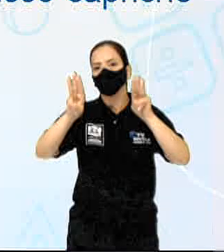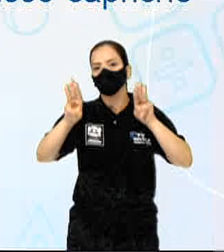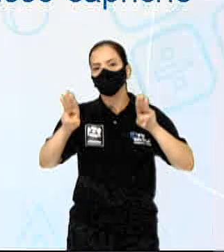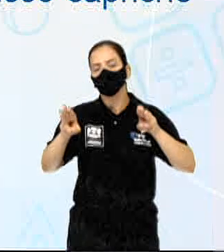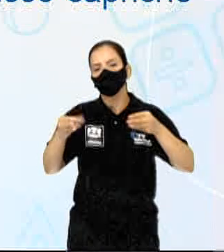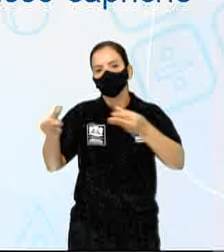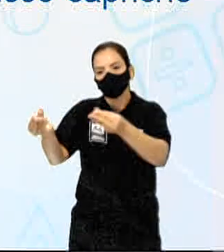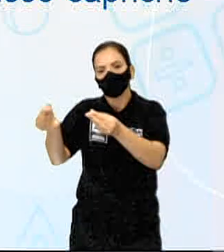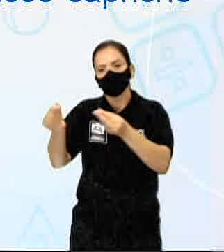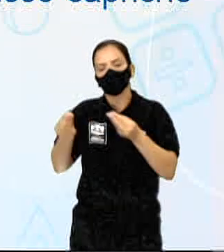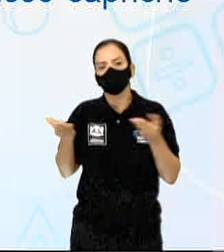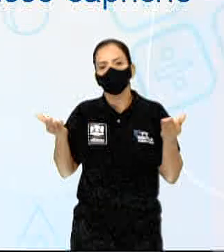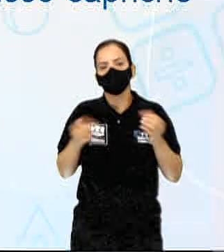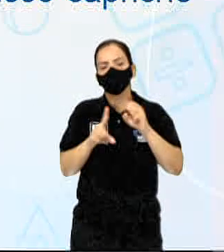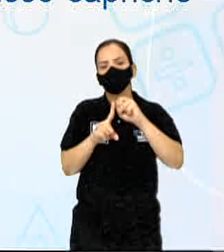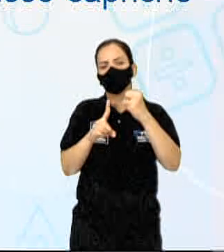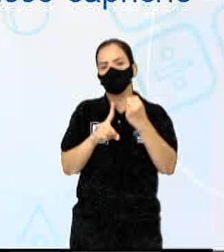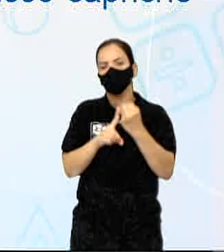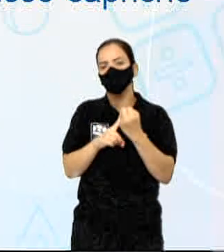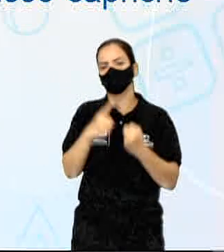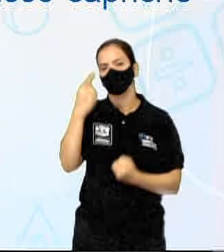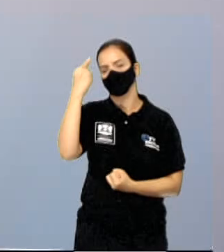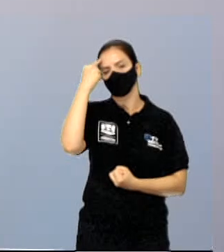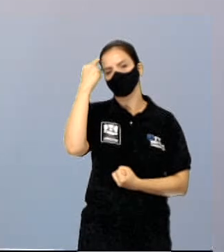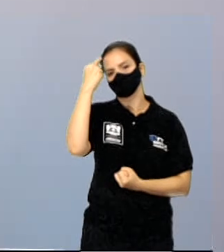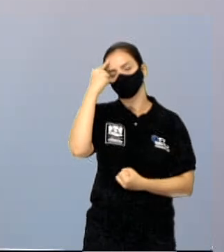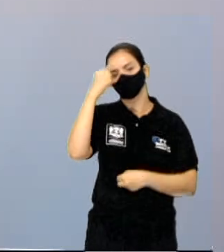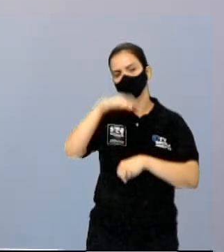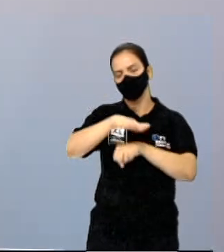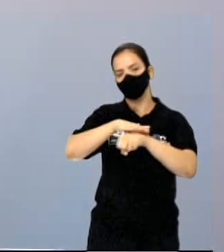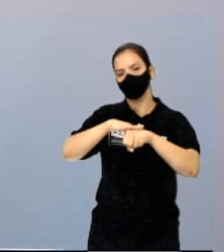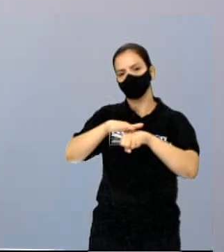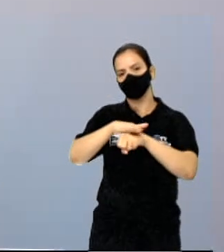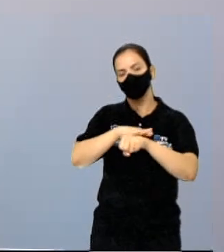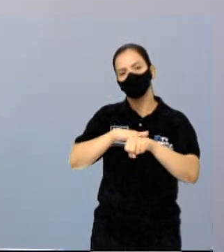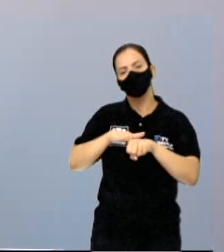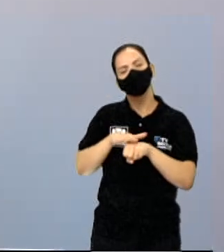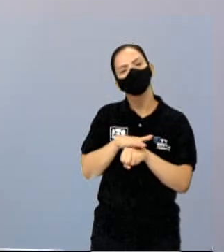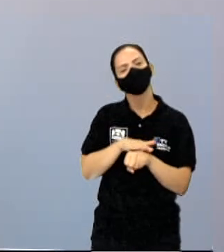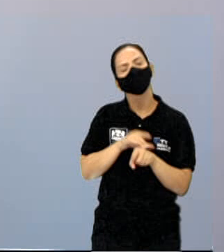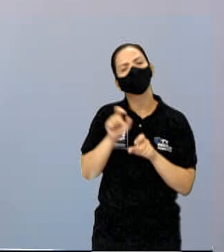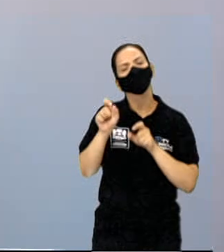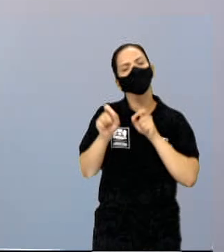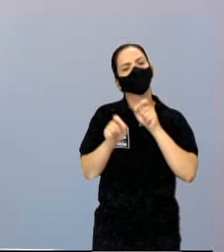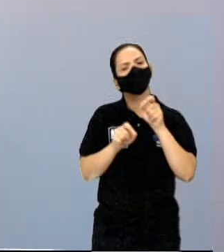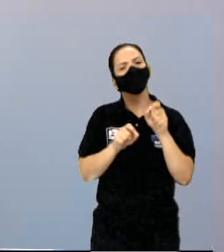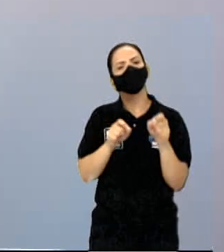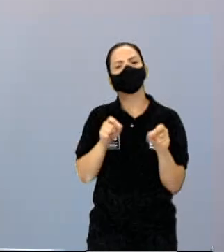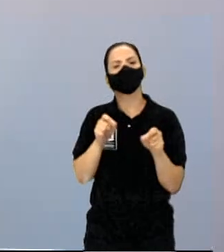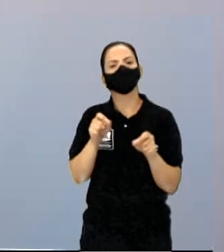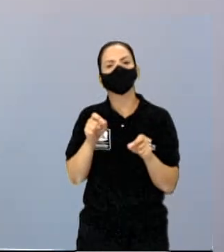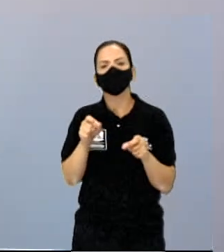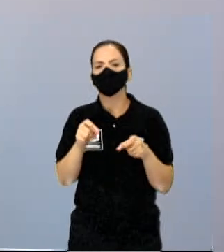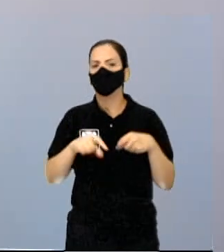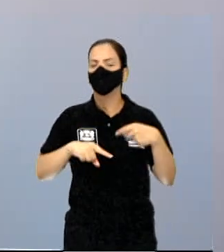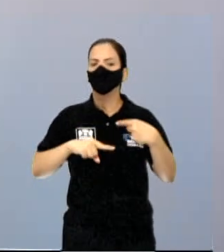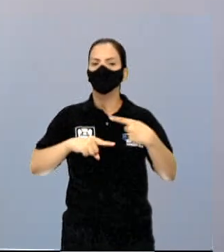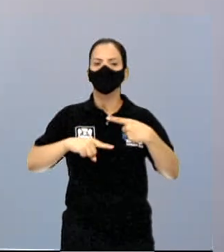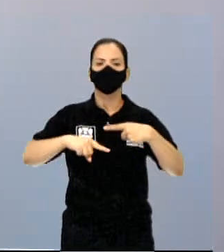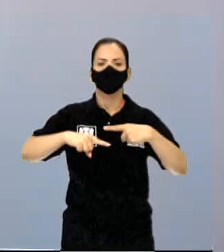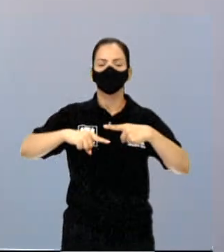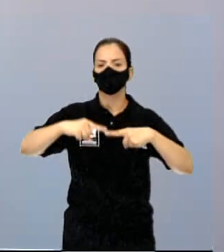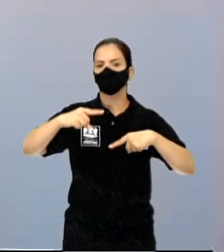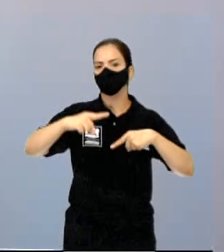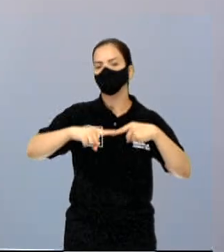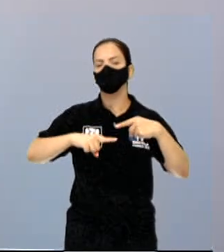nossa sociedade. Pensem aí direitinho no que conversei com vocês. Que tipo, de artefatos ou